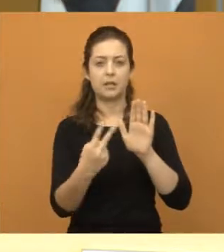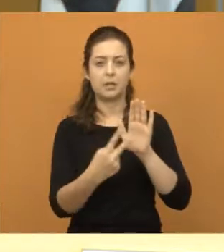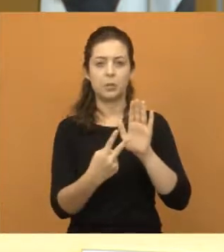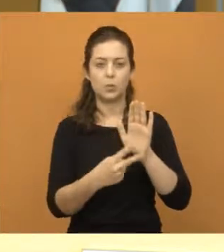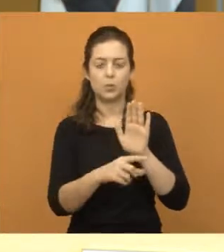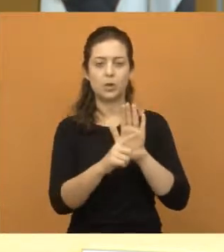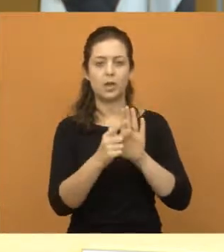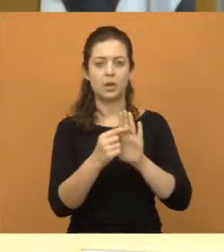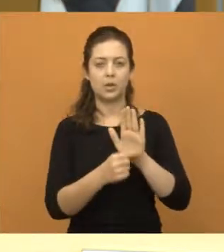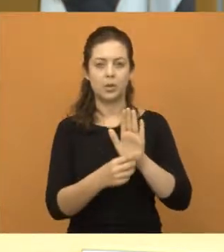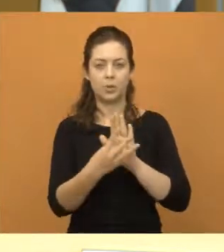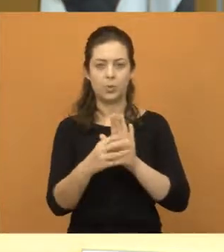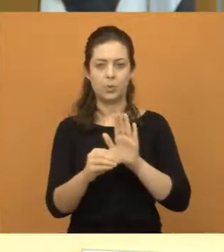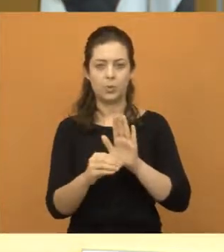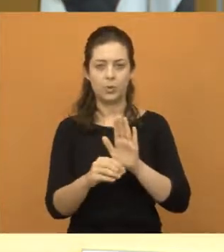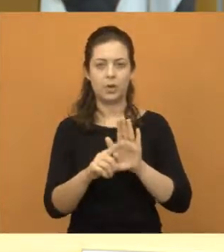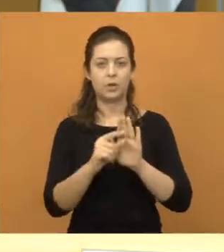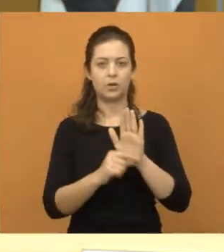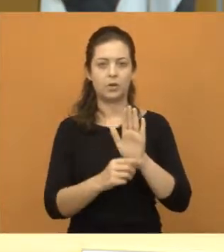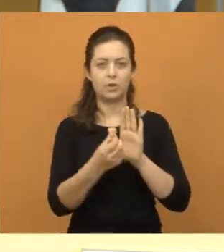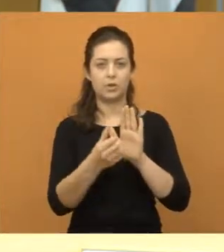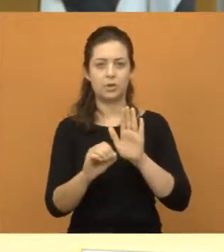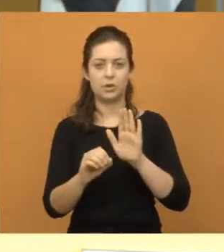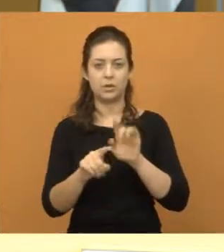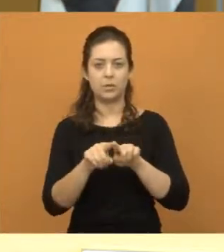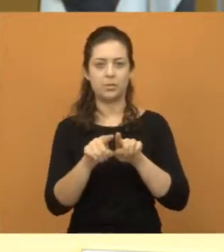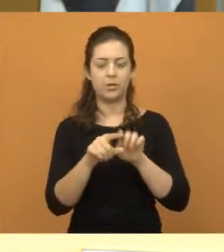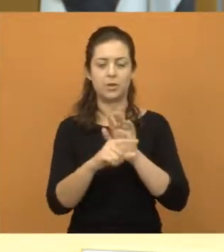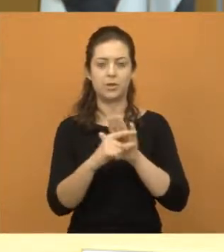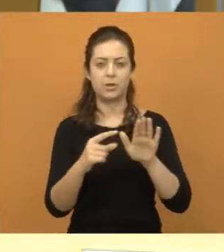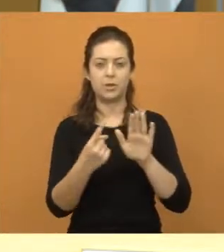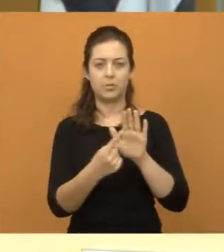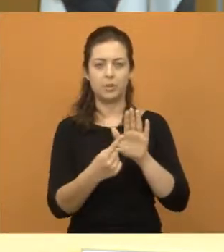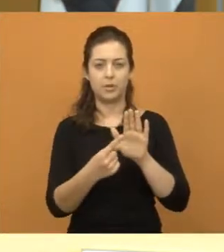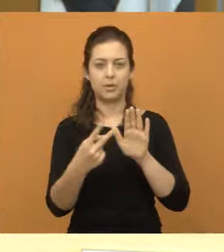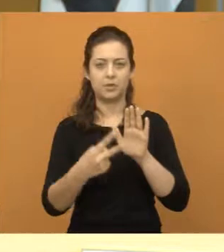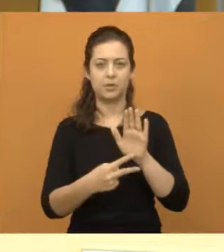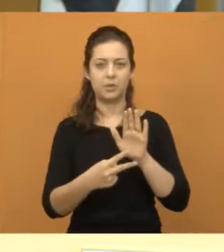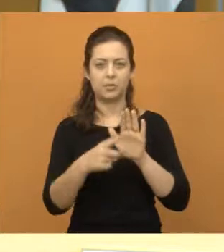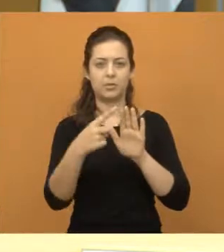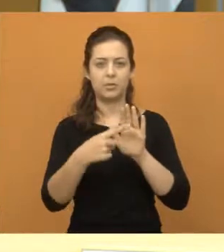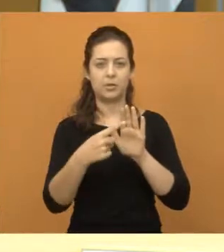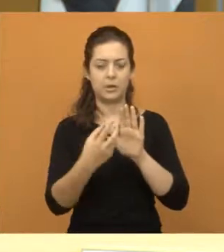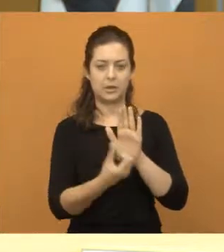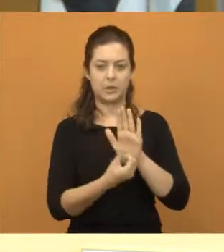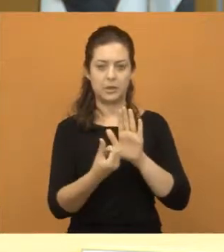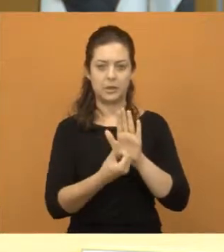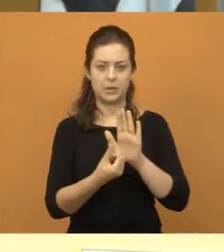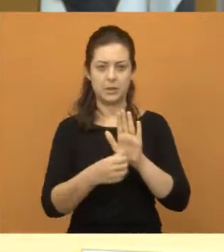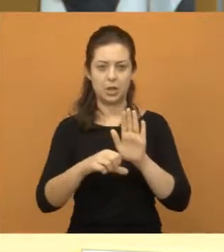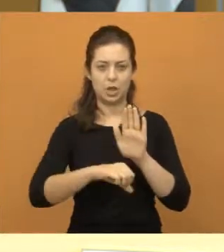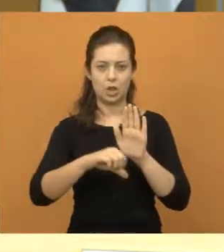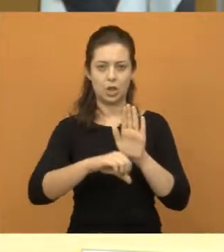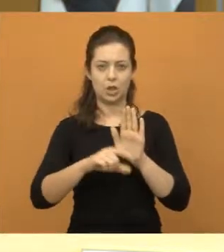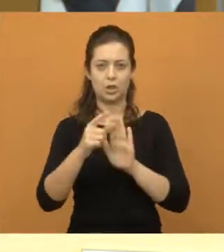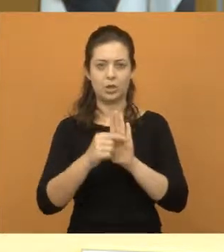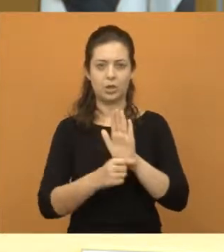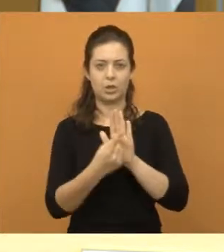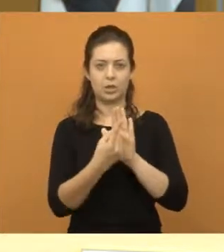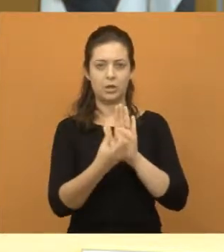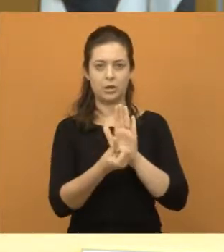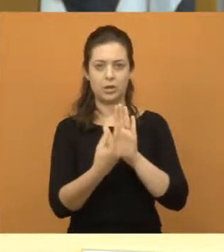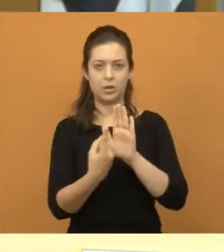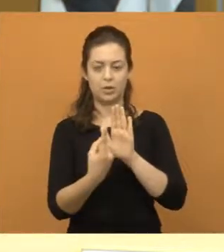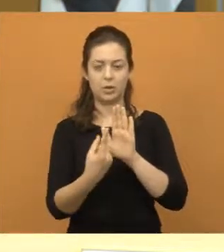artigo 40, artigo 60 e incisos 1º e 6º e 9º do artigo